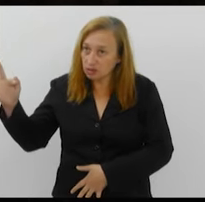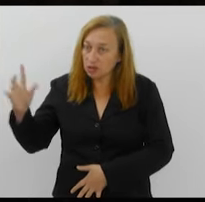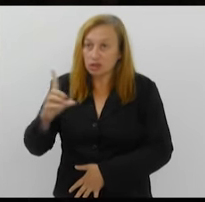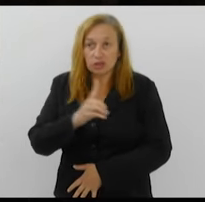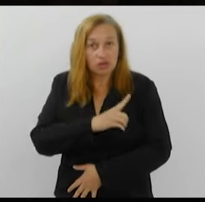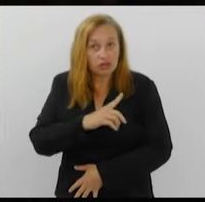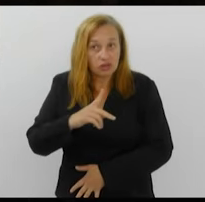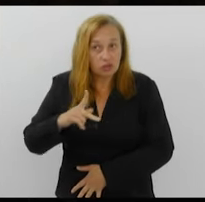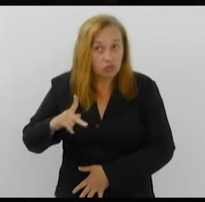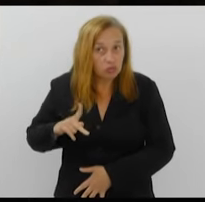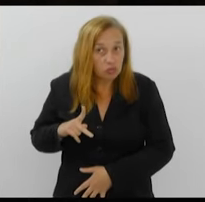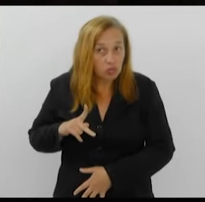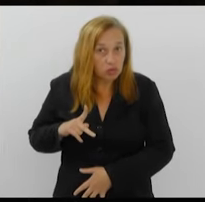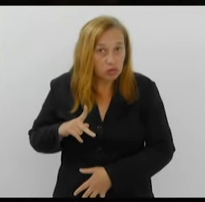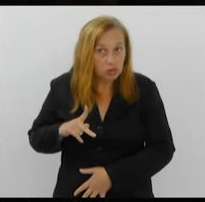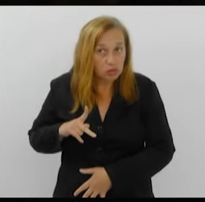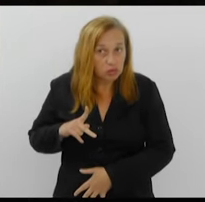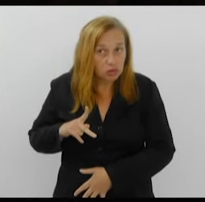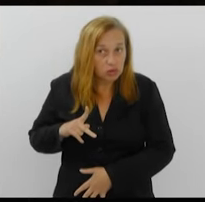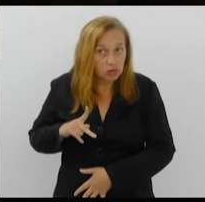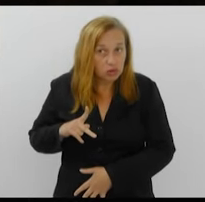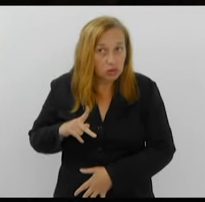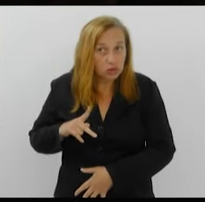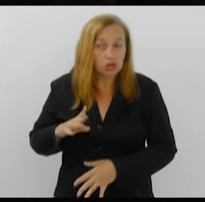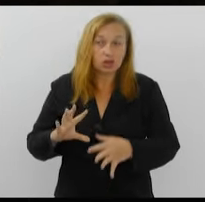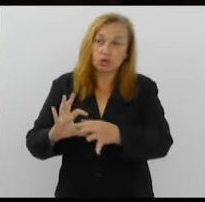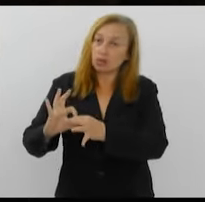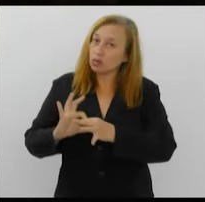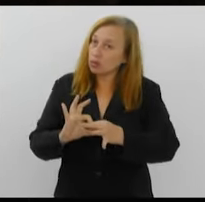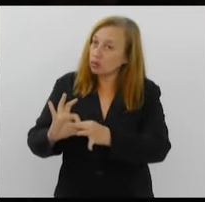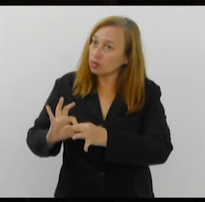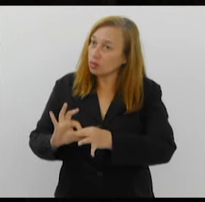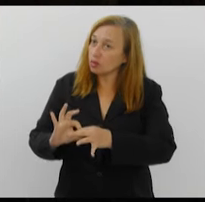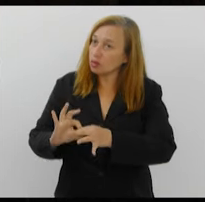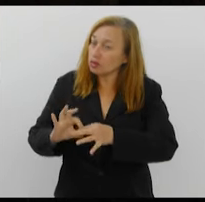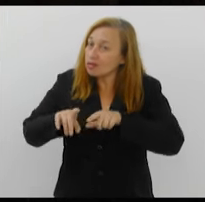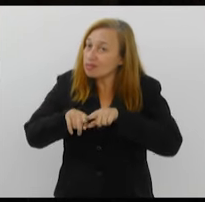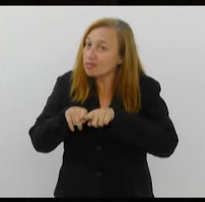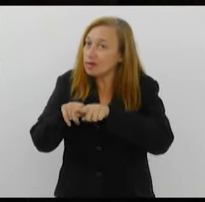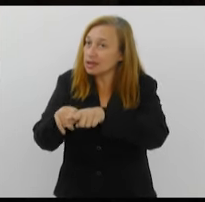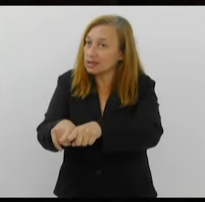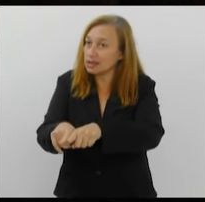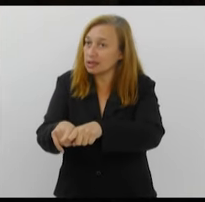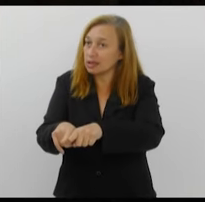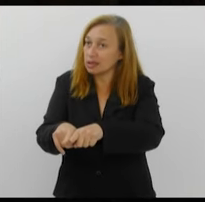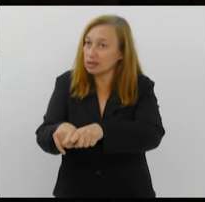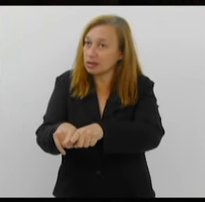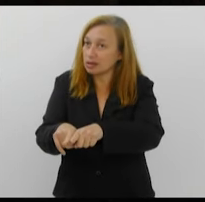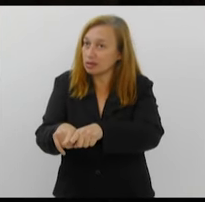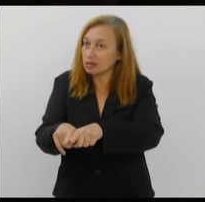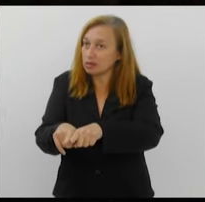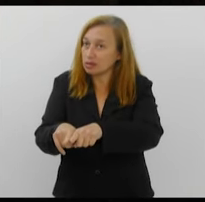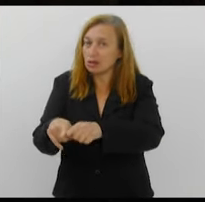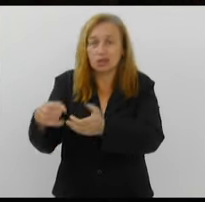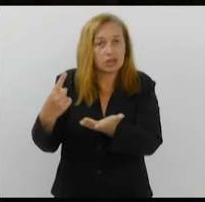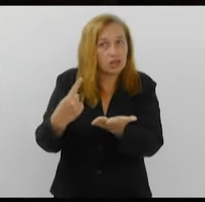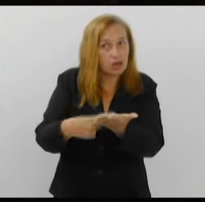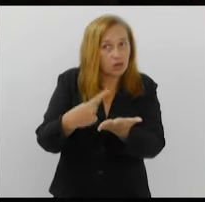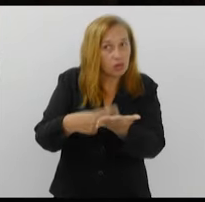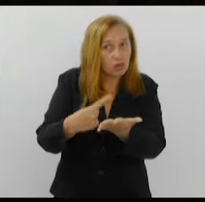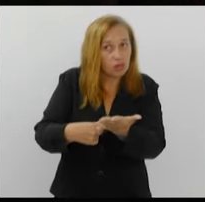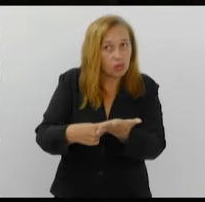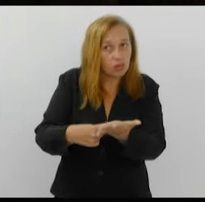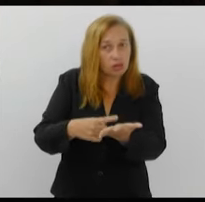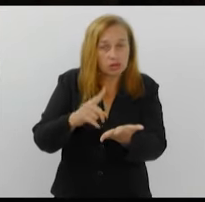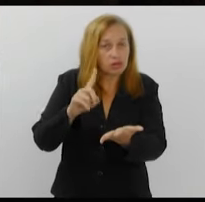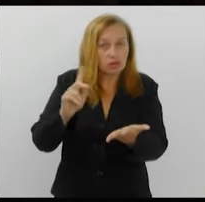público, em comunhão, em parceria, em acordo, porque isso não surgiu